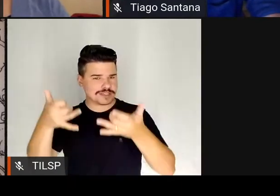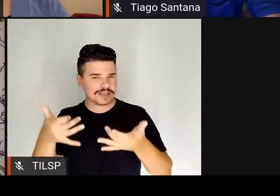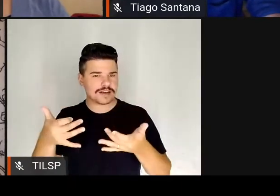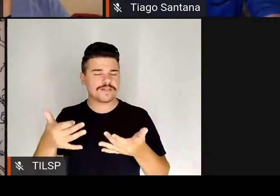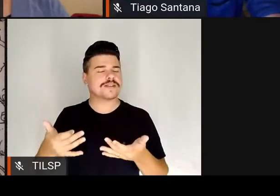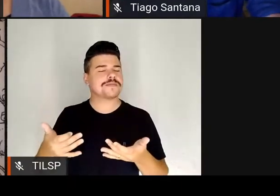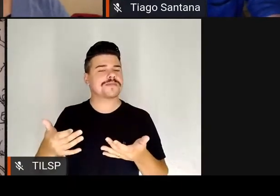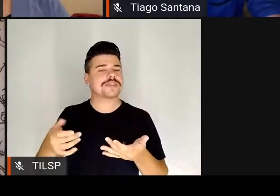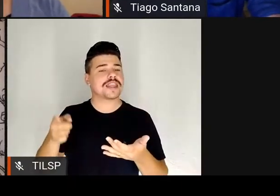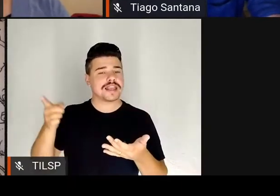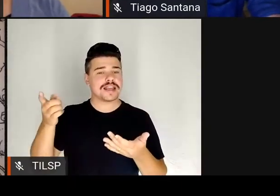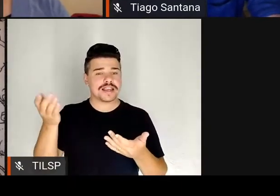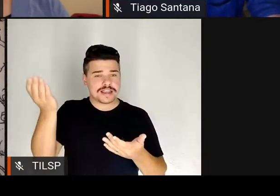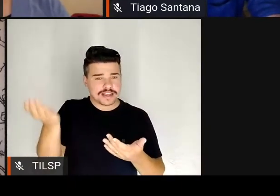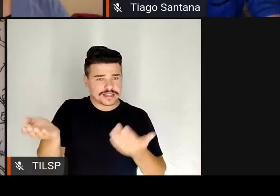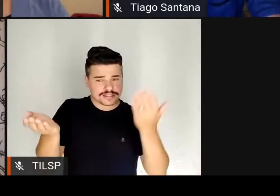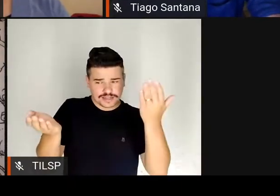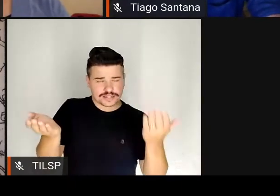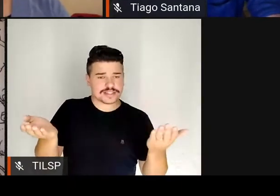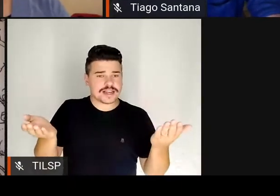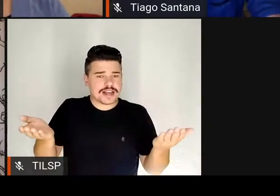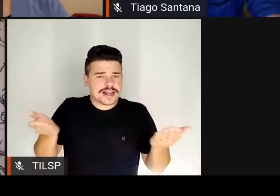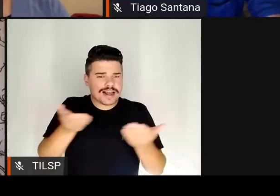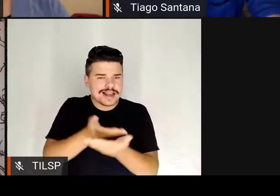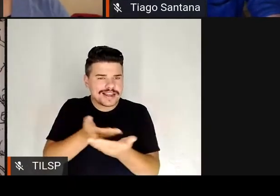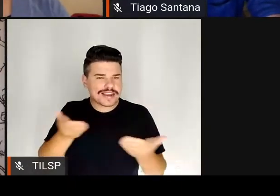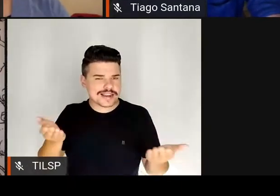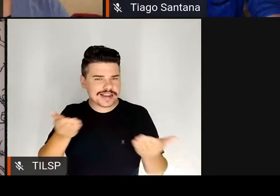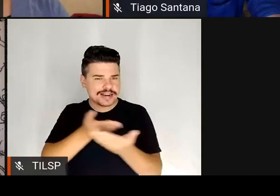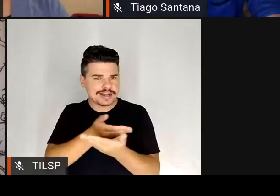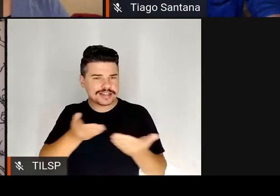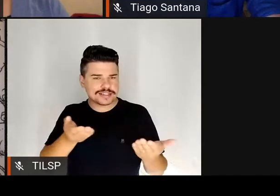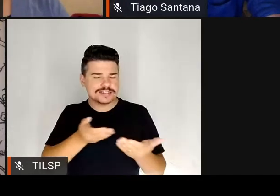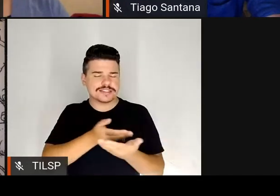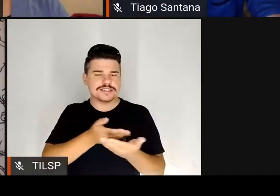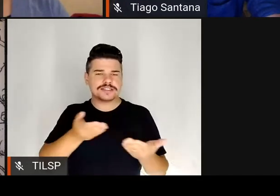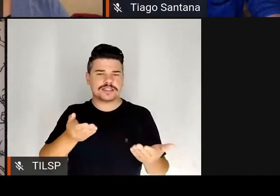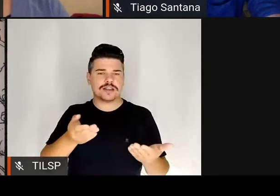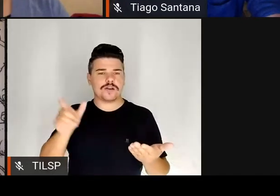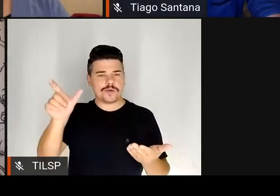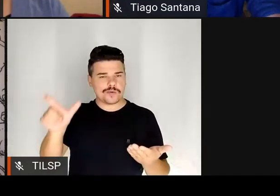colocava, quer dizer, essa relação